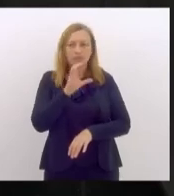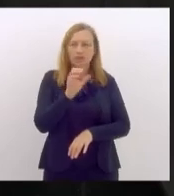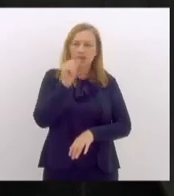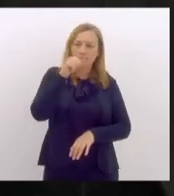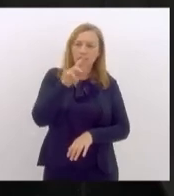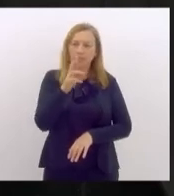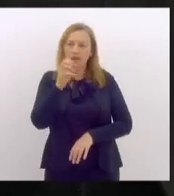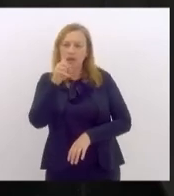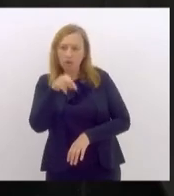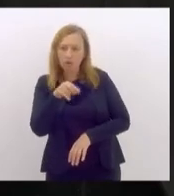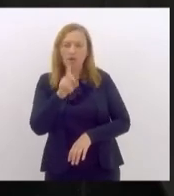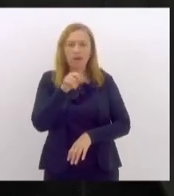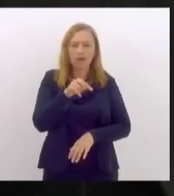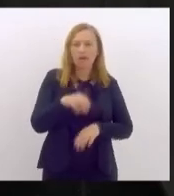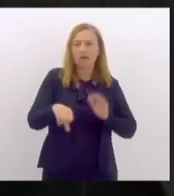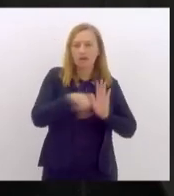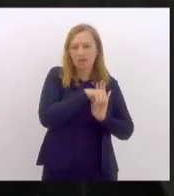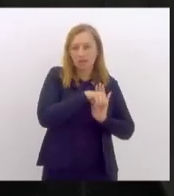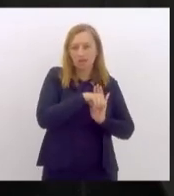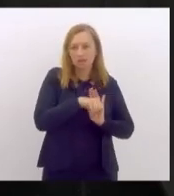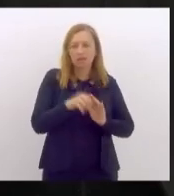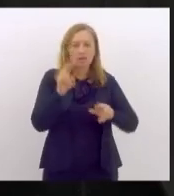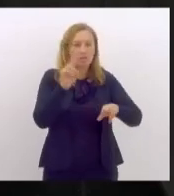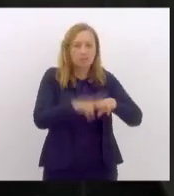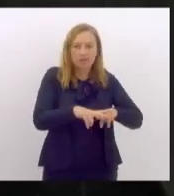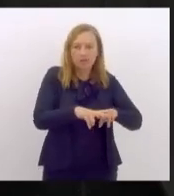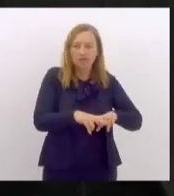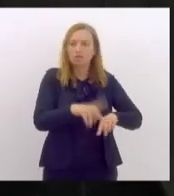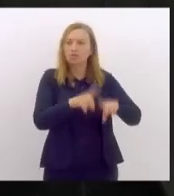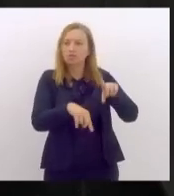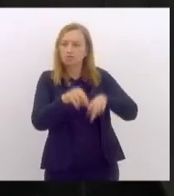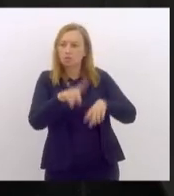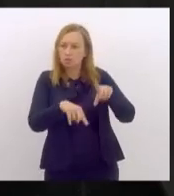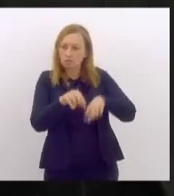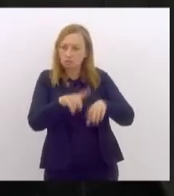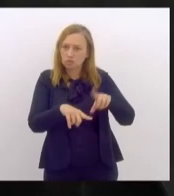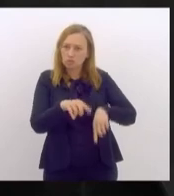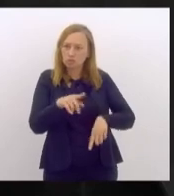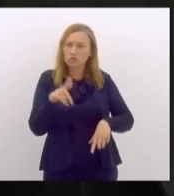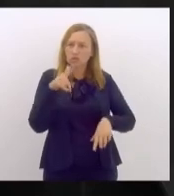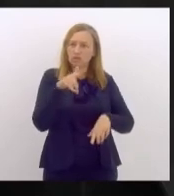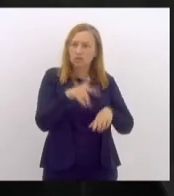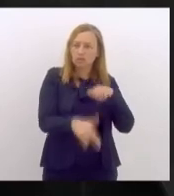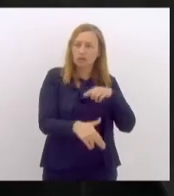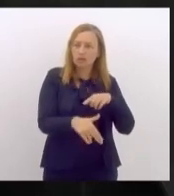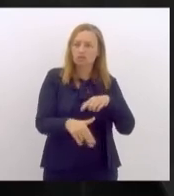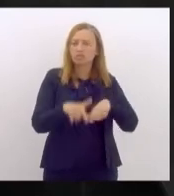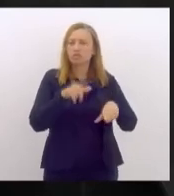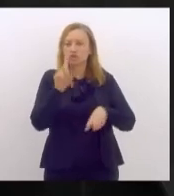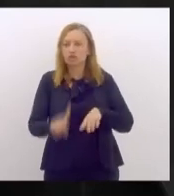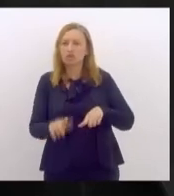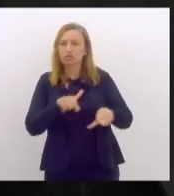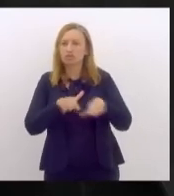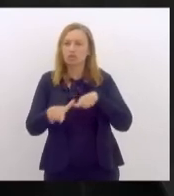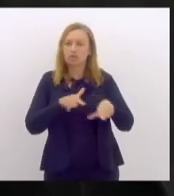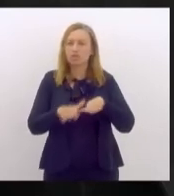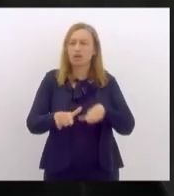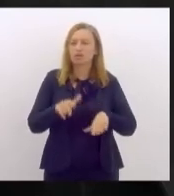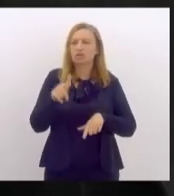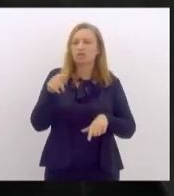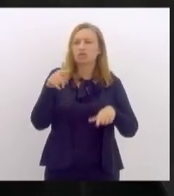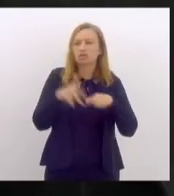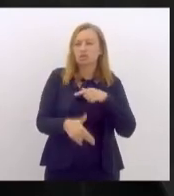um criminoso apreende as suas mercadorias viola seus direito ao trabalho viola seu direito humano